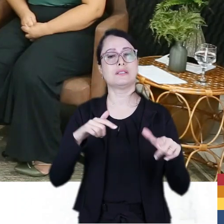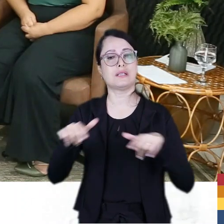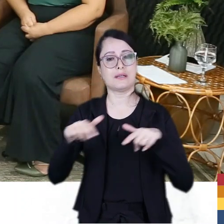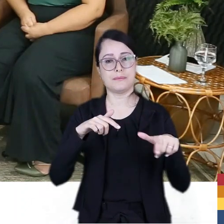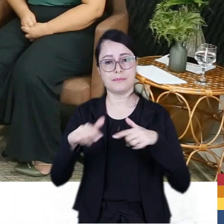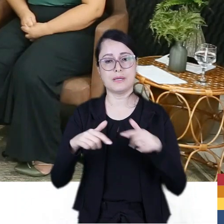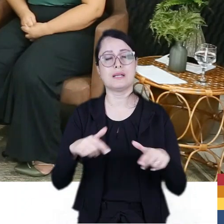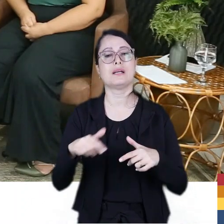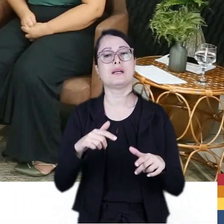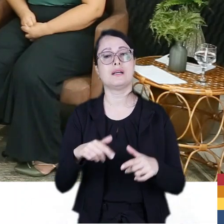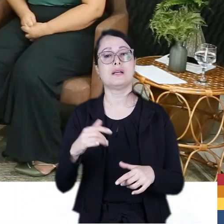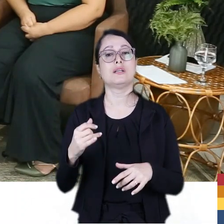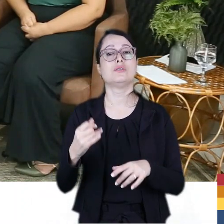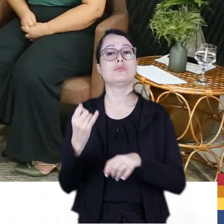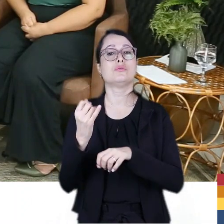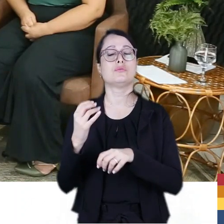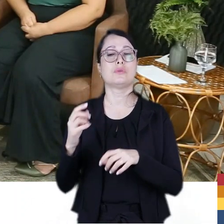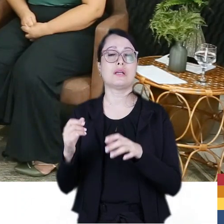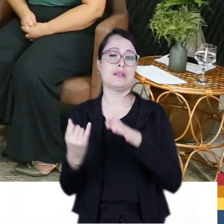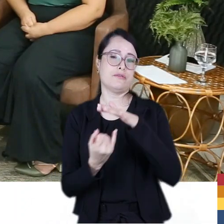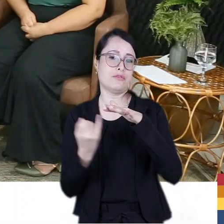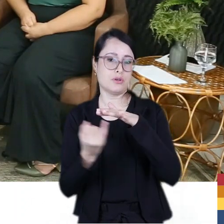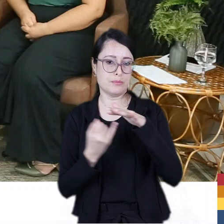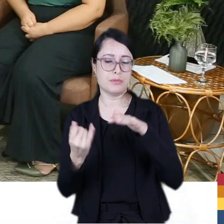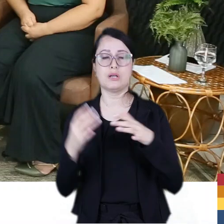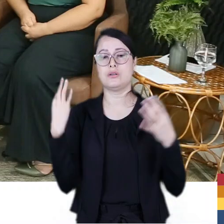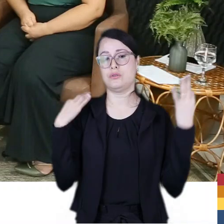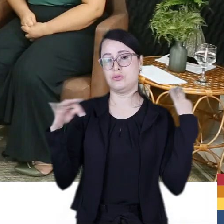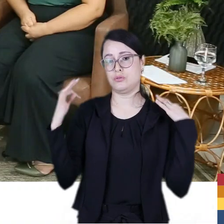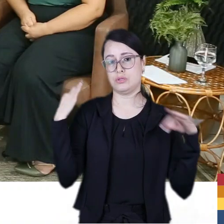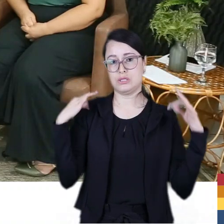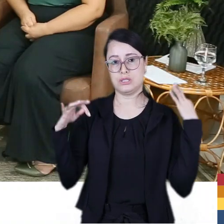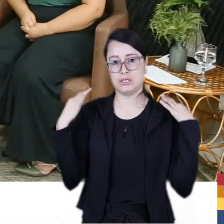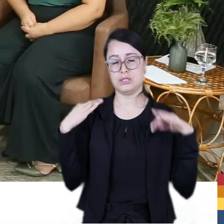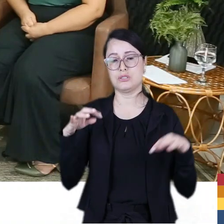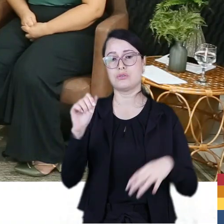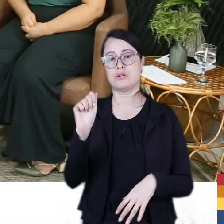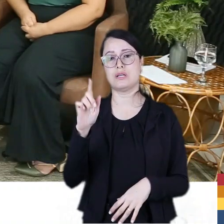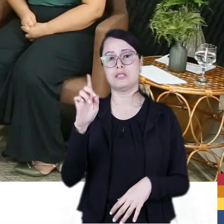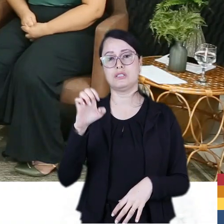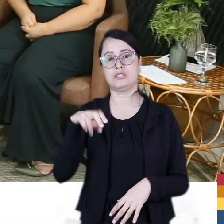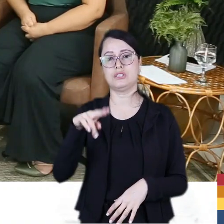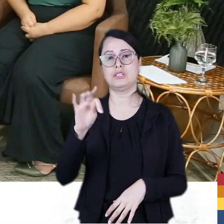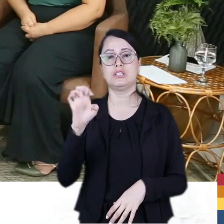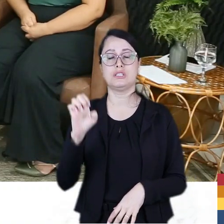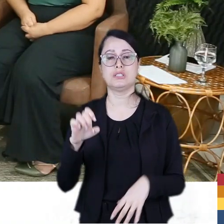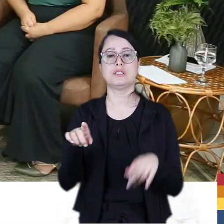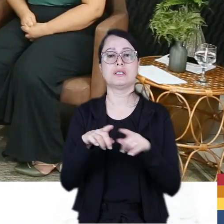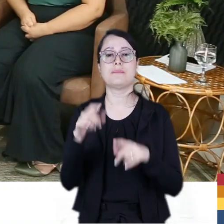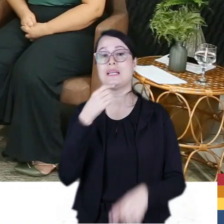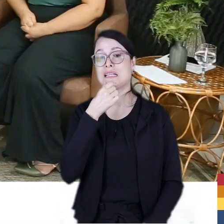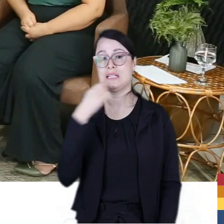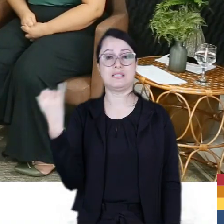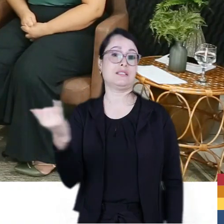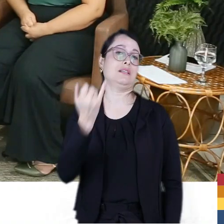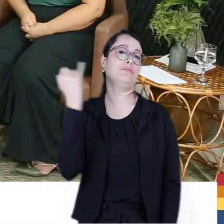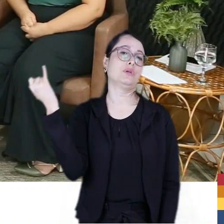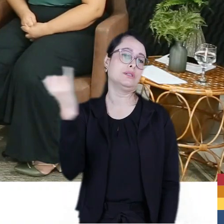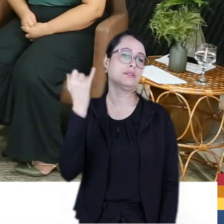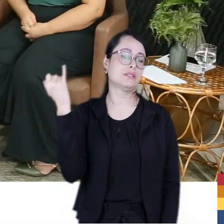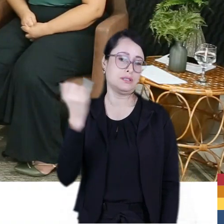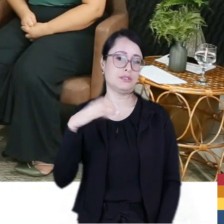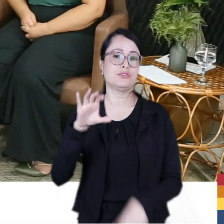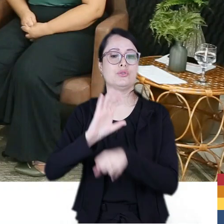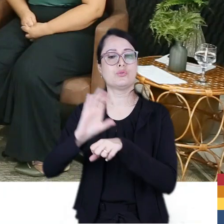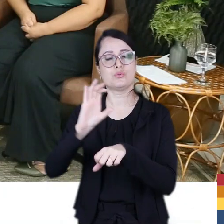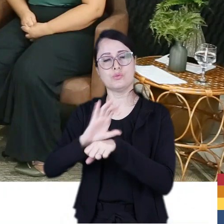nós temos no estado por exemplo de oferecer cursos de formação inicial e continuada para essas pessoas que já atuam de maneira